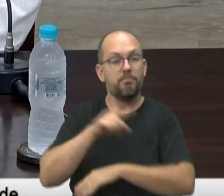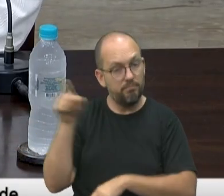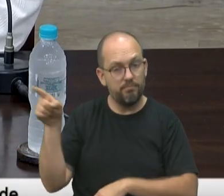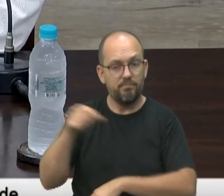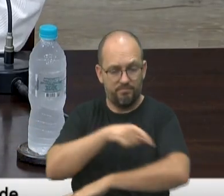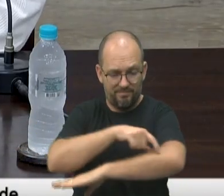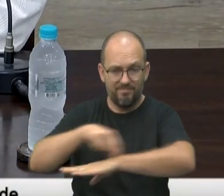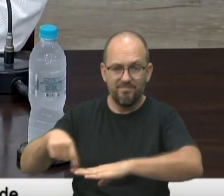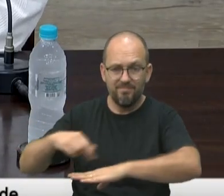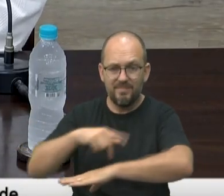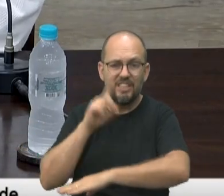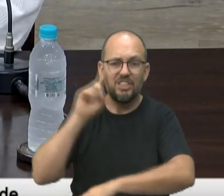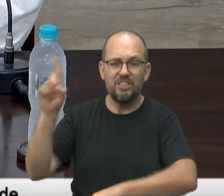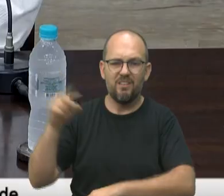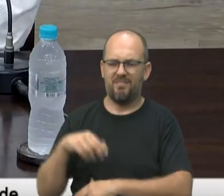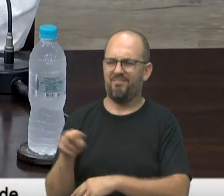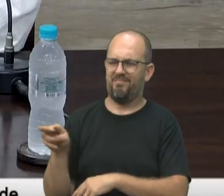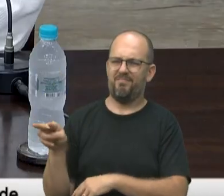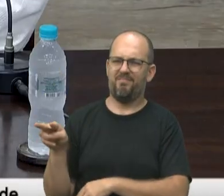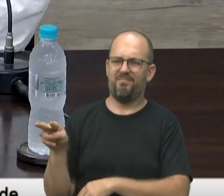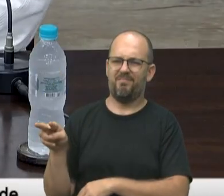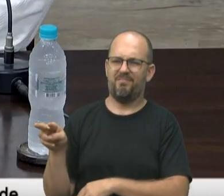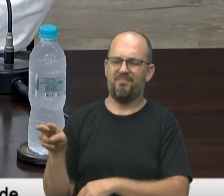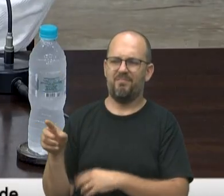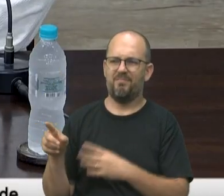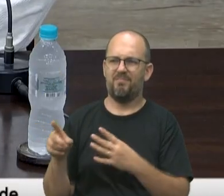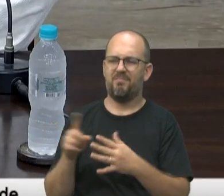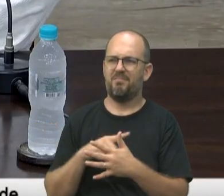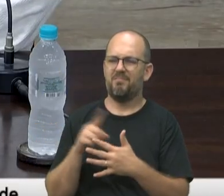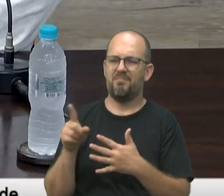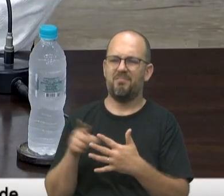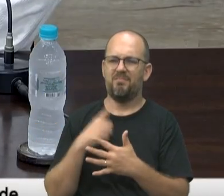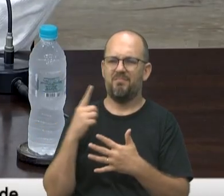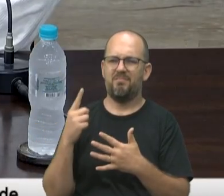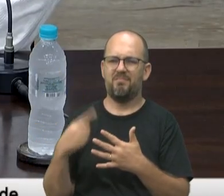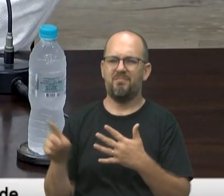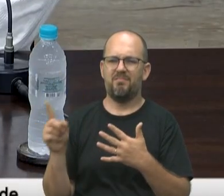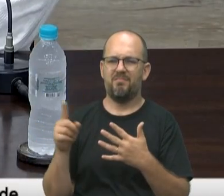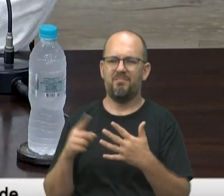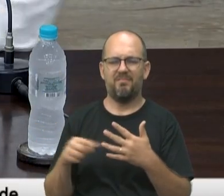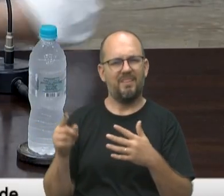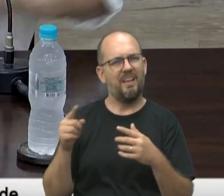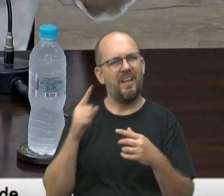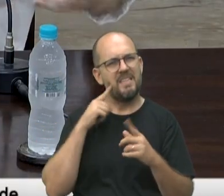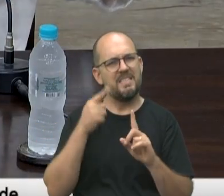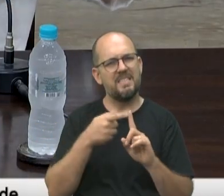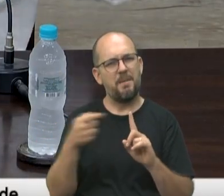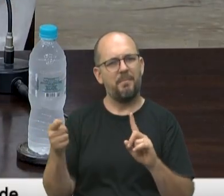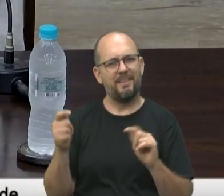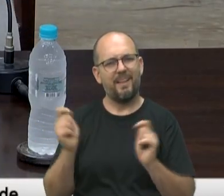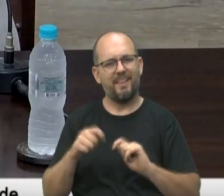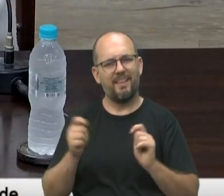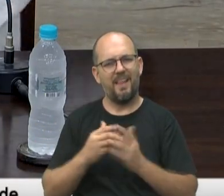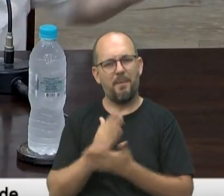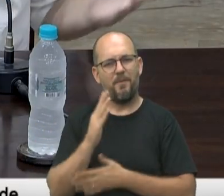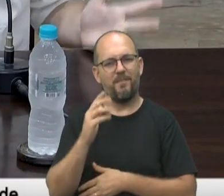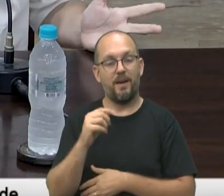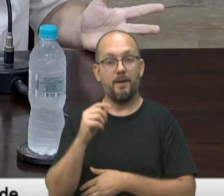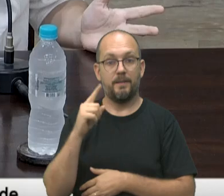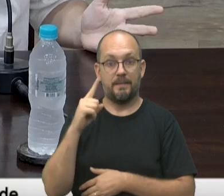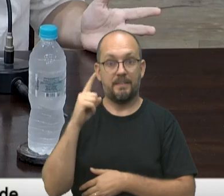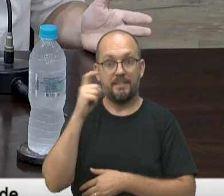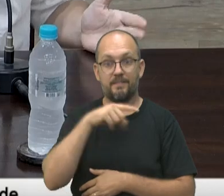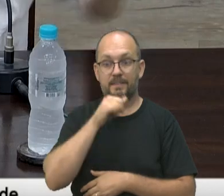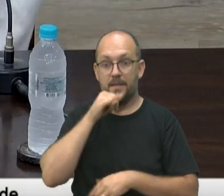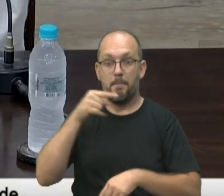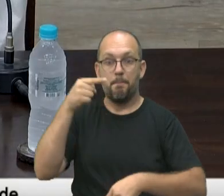E isso me fez pensar que uma semana não ia ser difícil de aprovar, mas difícil seria a gente estar falando de uma política